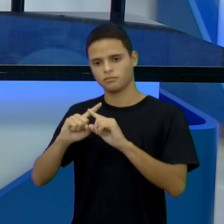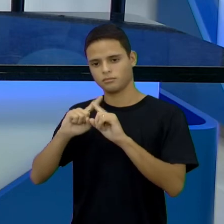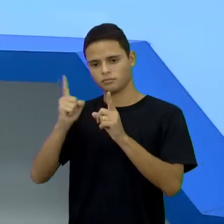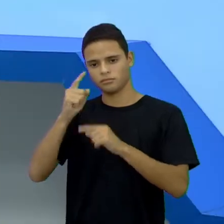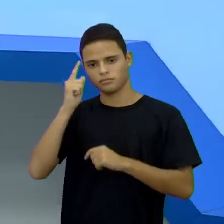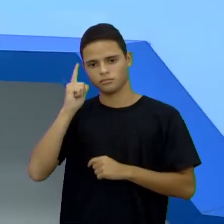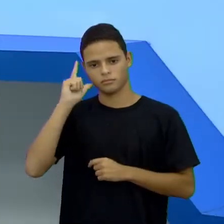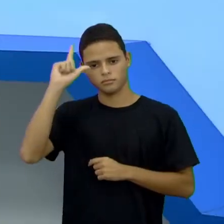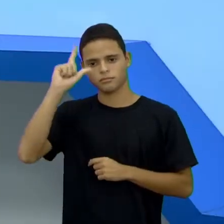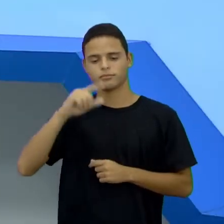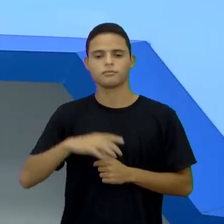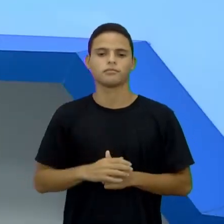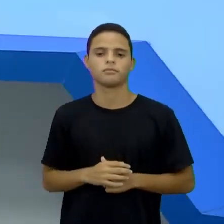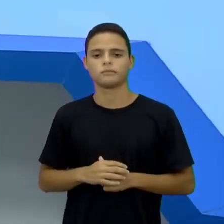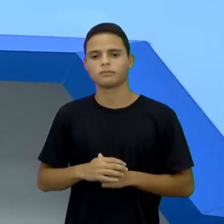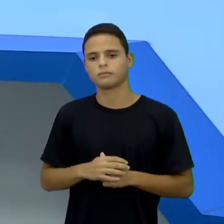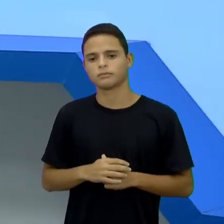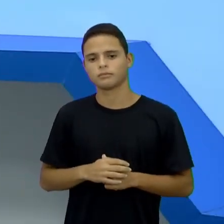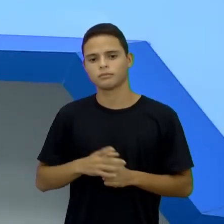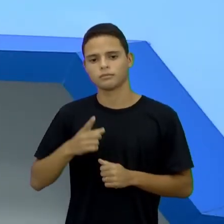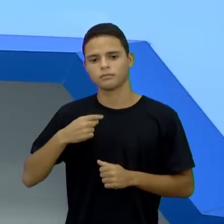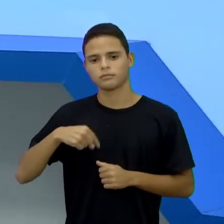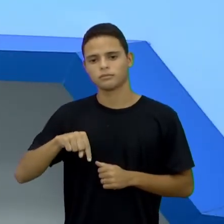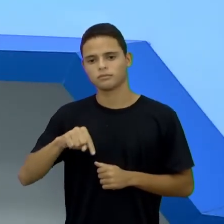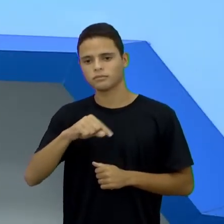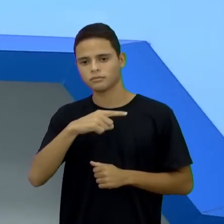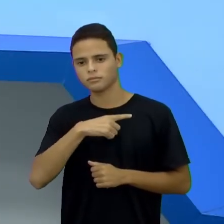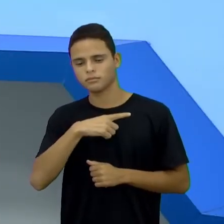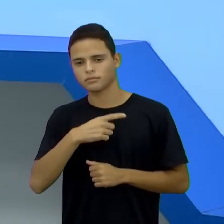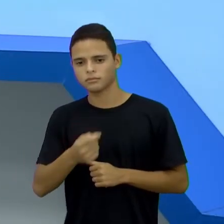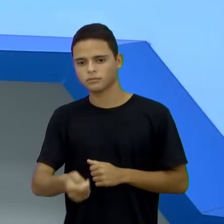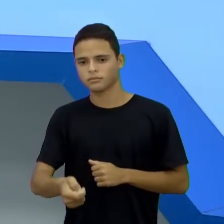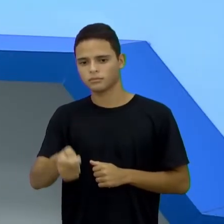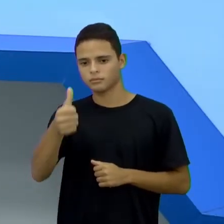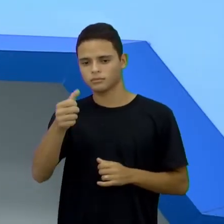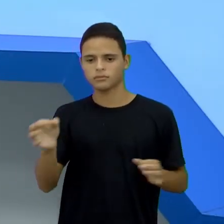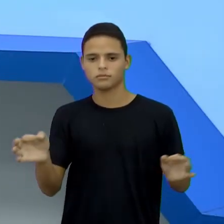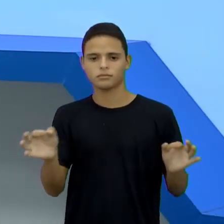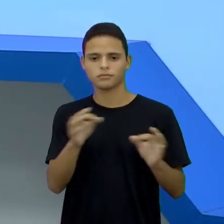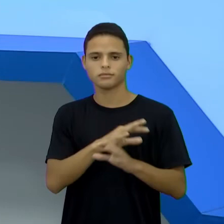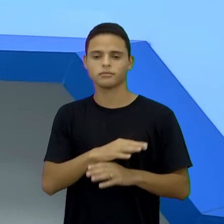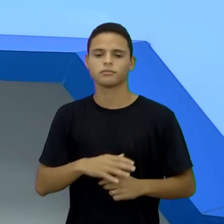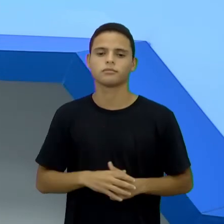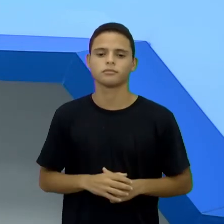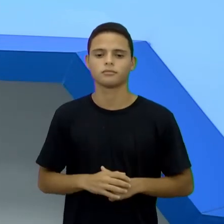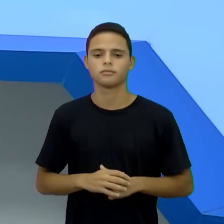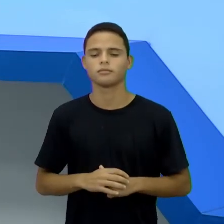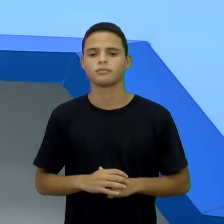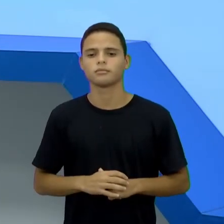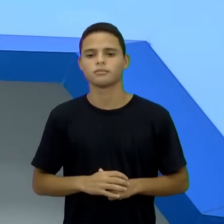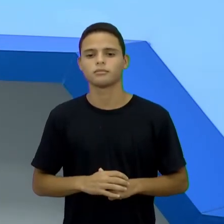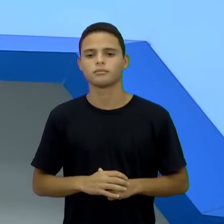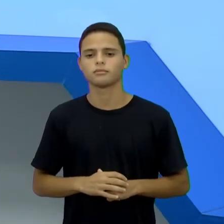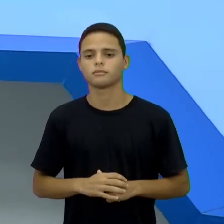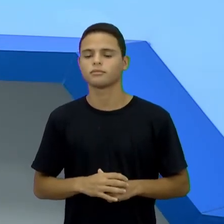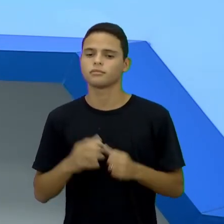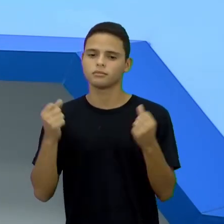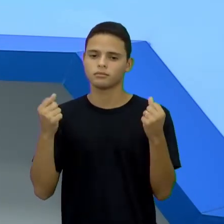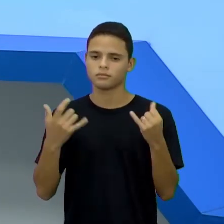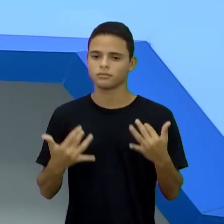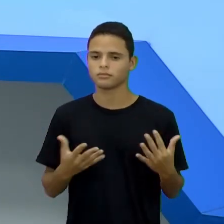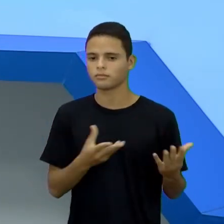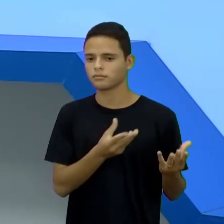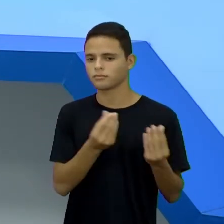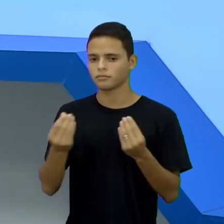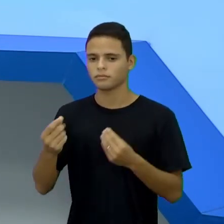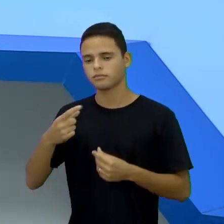funcionou. Então, a gente já tá nos segundos finais aí da aula. Isso aí, vambora. A gente falou muito sobre a nossa vida,